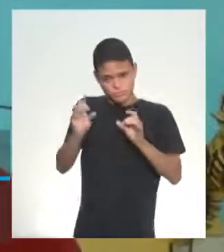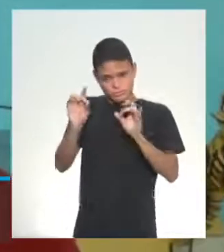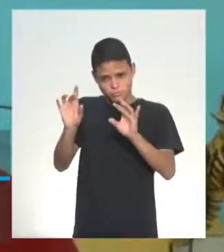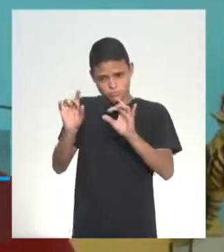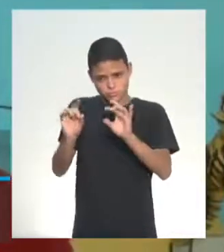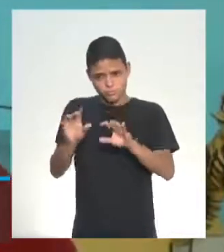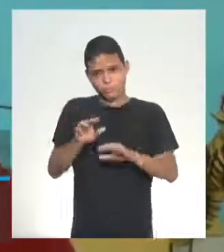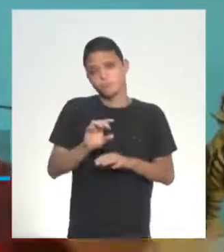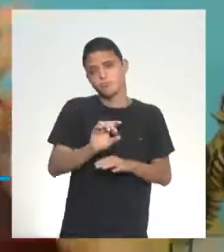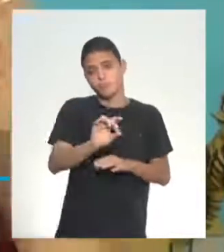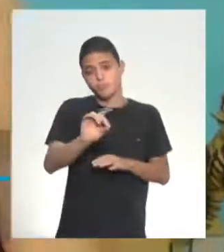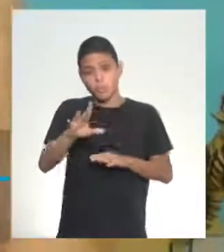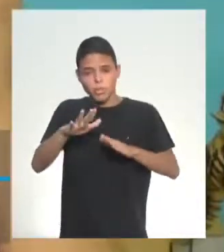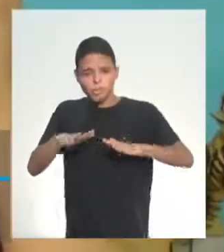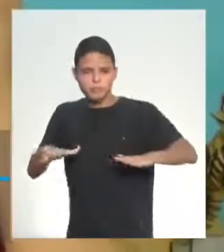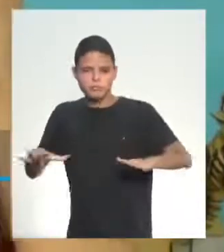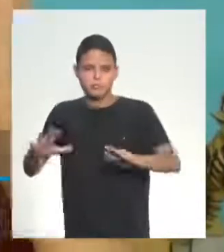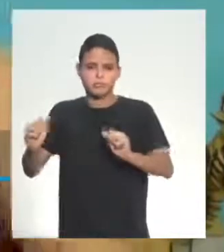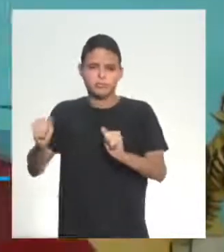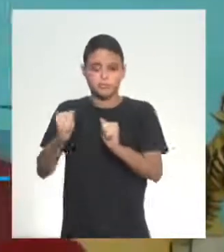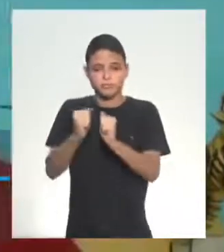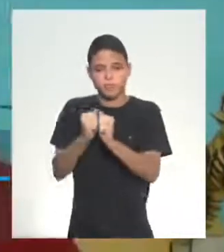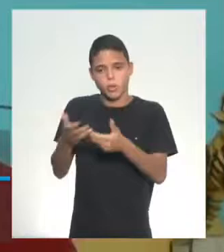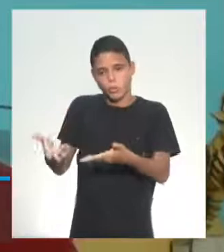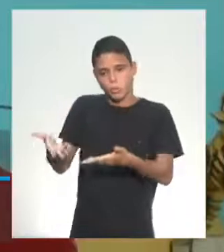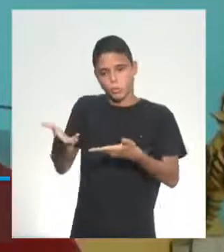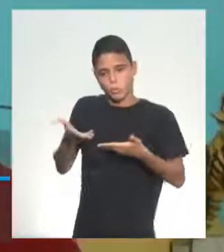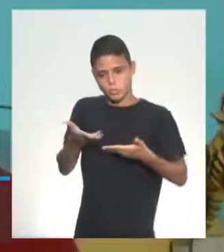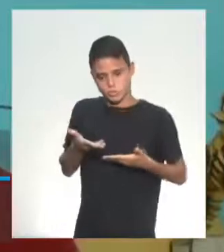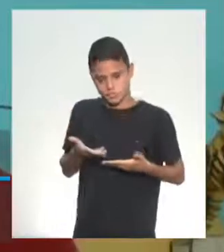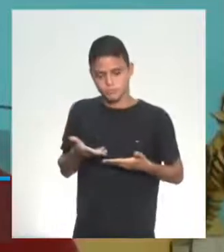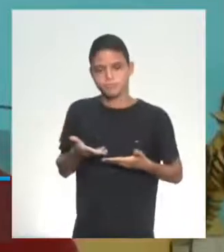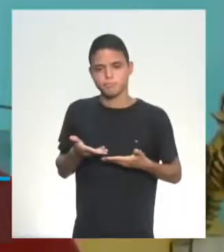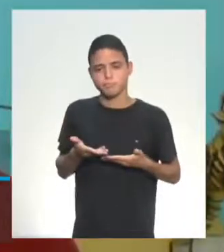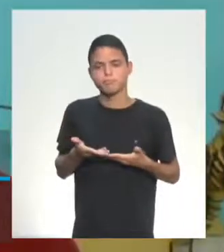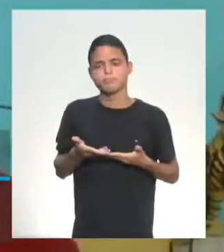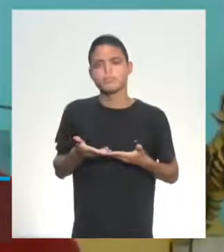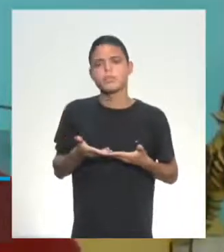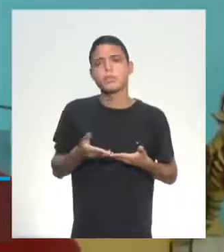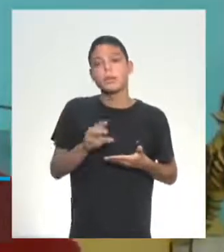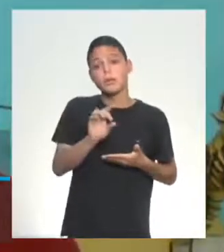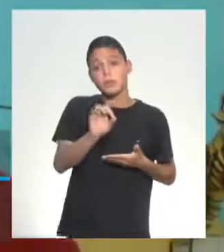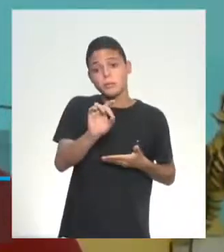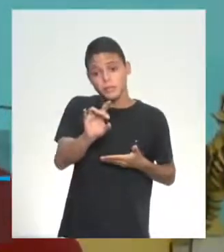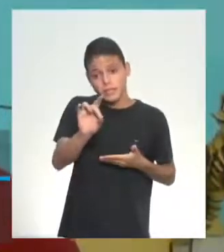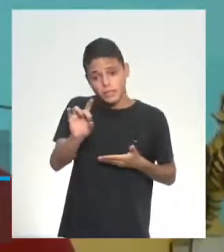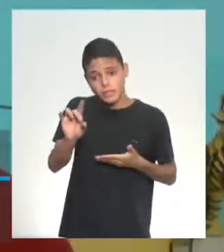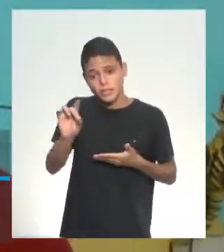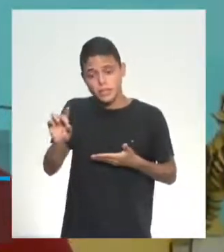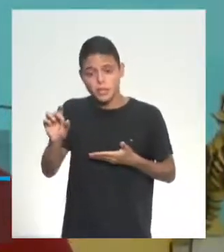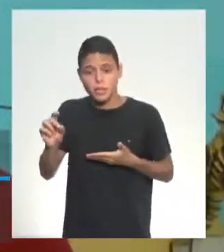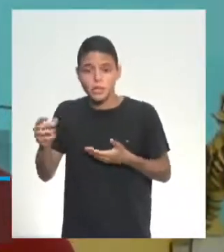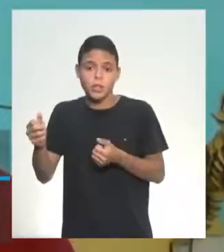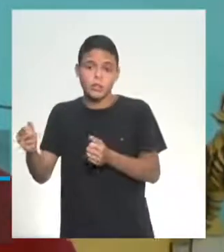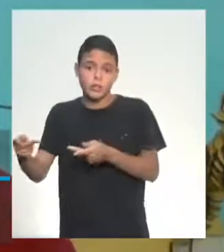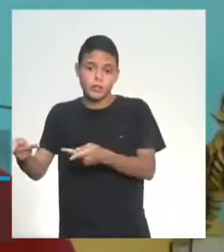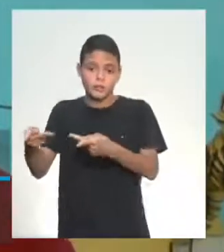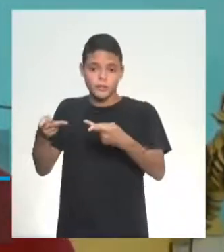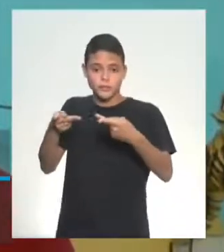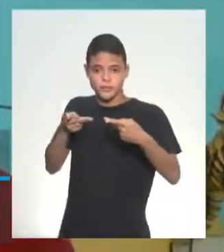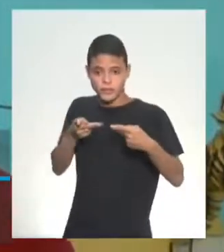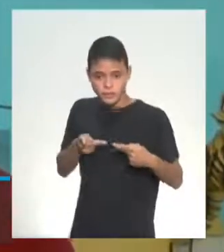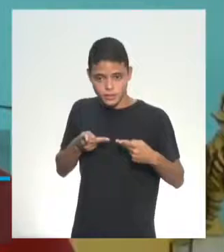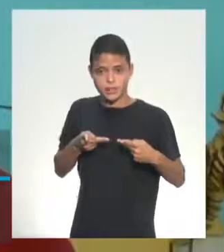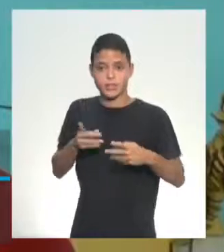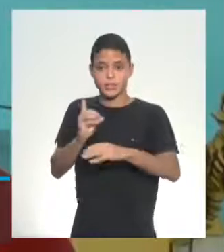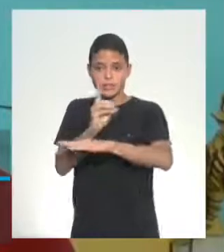você que está nos acompanhando. Eu quero fazer o convite para que você venha nos conhecer, venha conhecer o Centro de